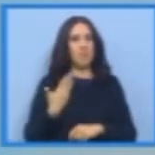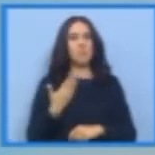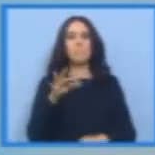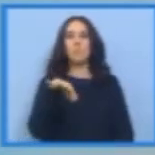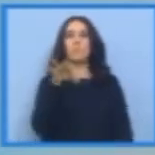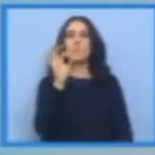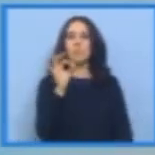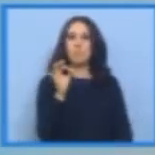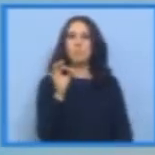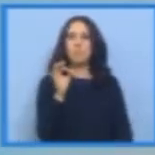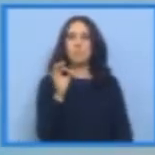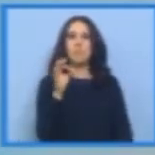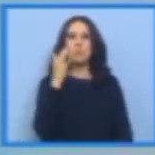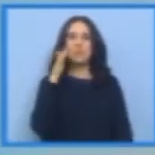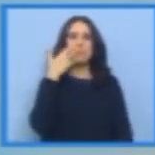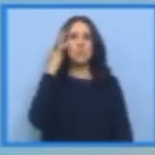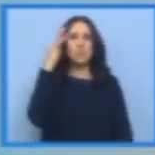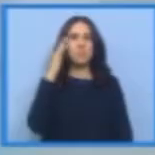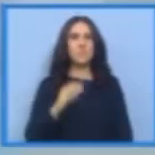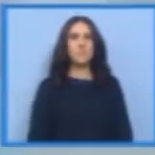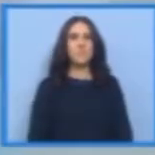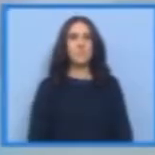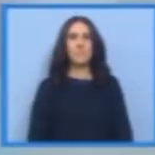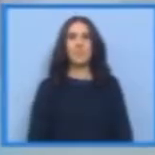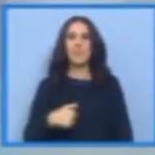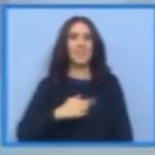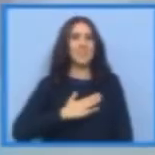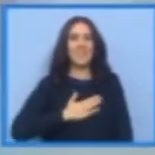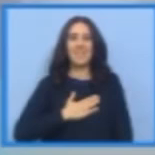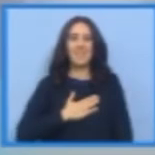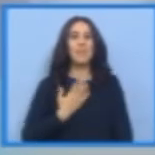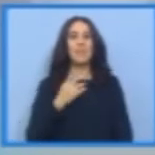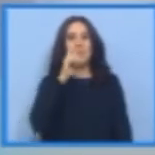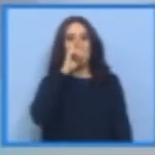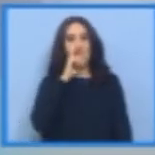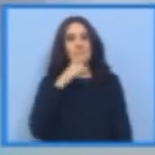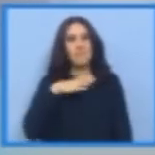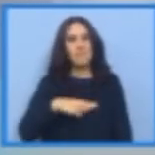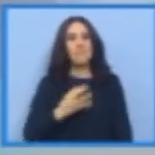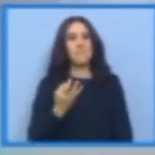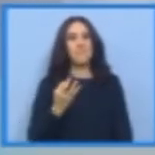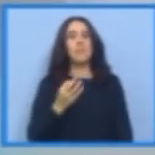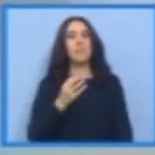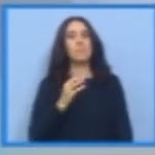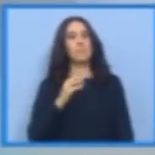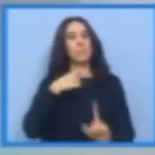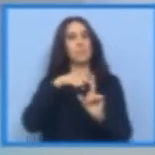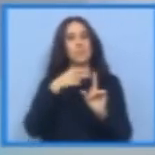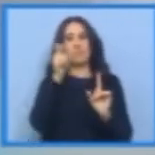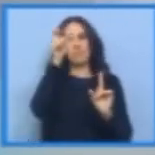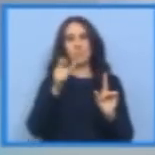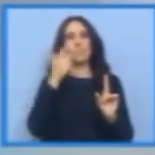opção pelas migrações. Nós não queremos deixar, queremos recordar realmente o papel positivo do